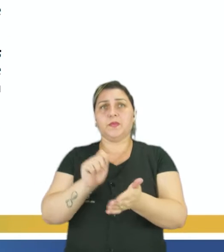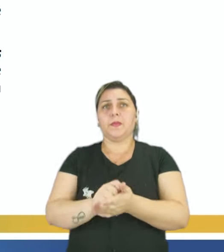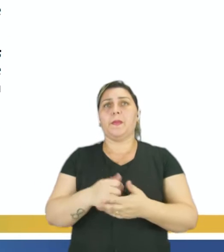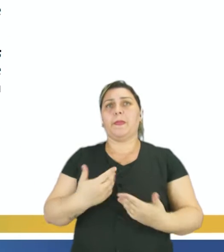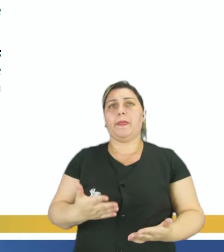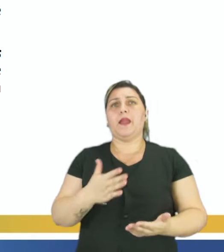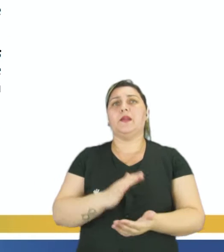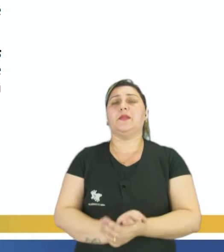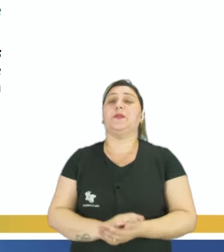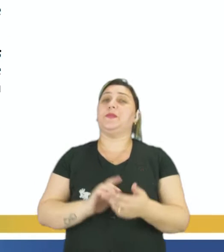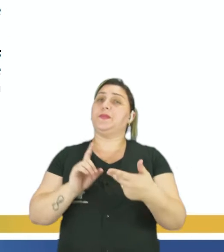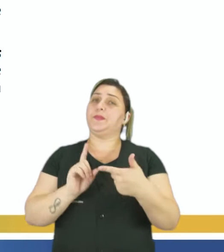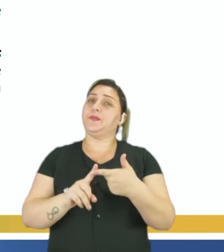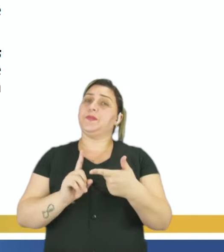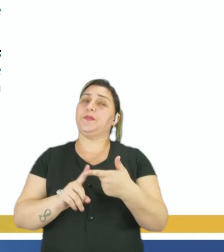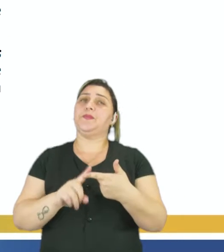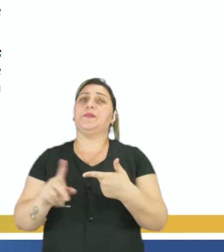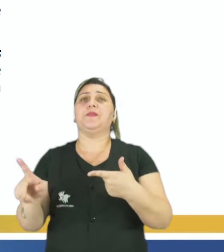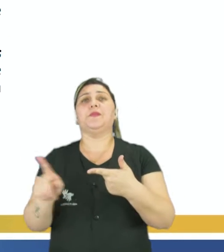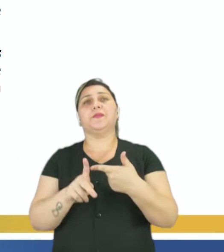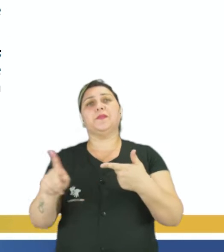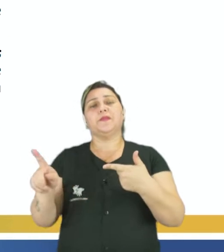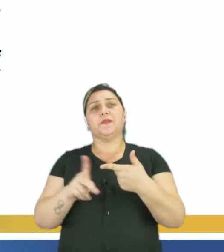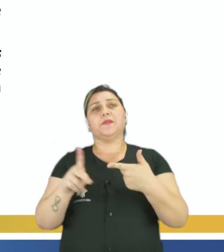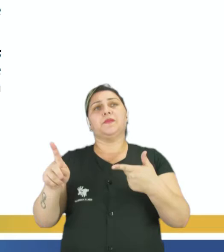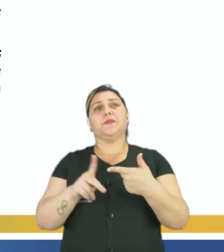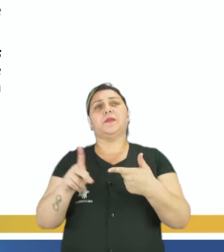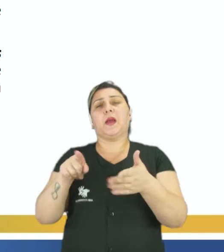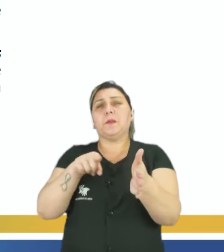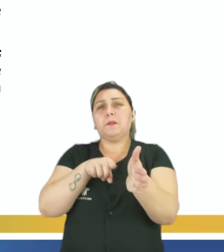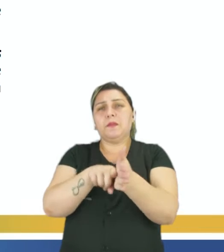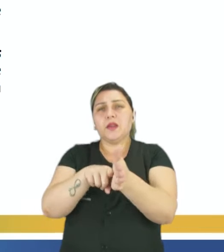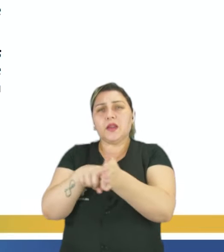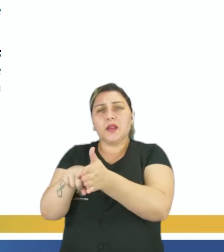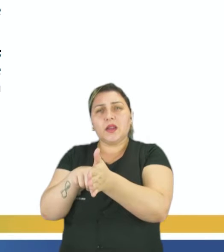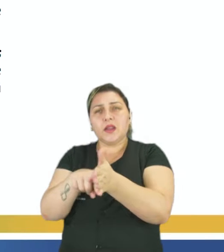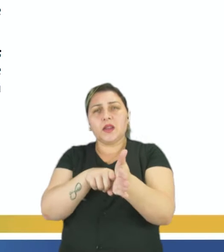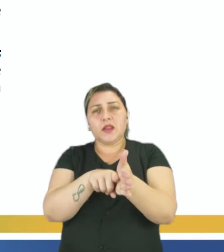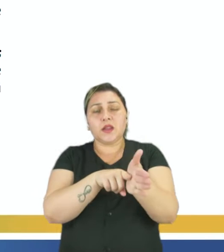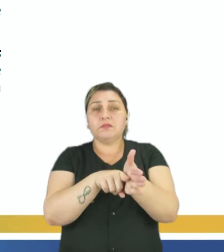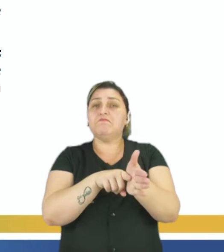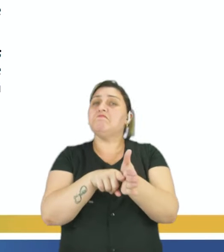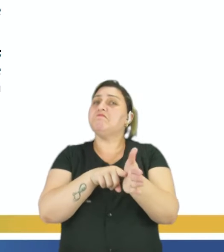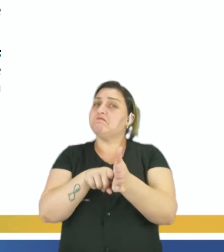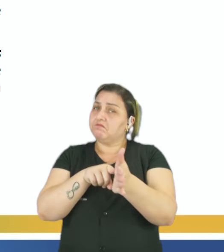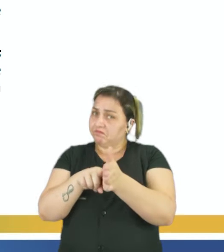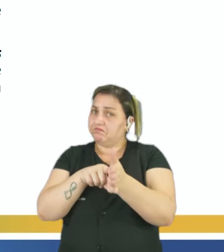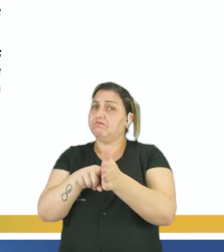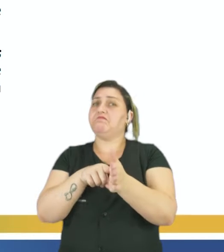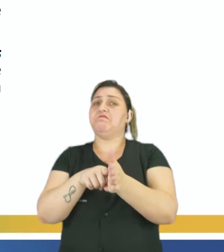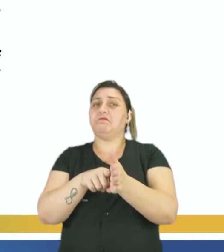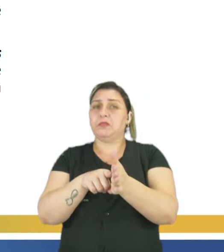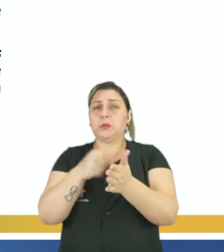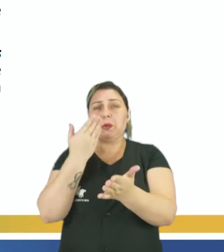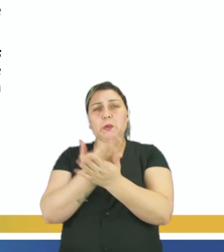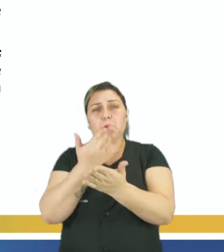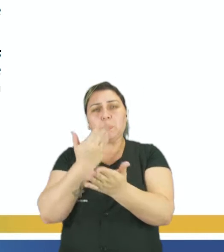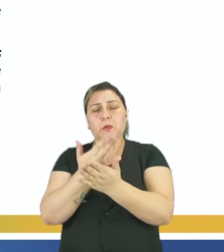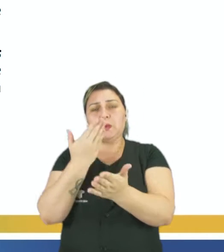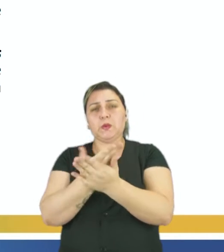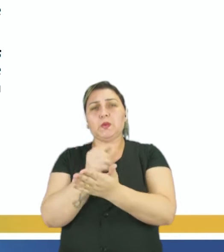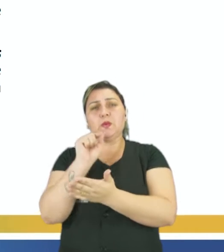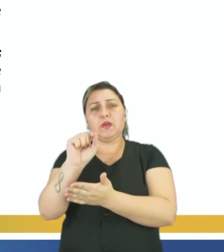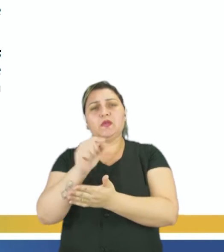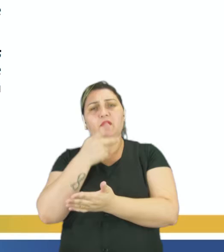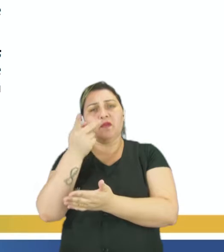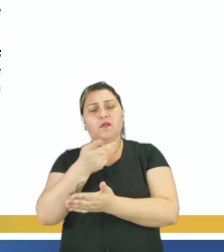resenha. O segundo, professora, qual é? Pesquisar. Se instruir sobre o que você vai